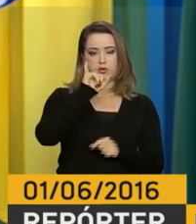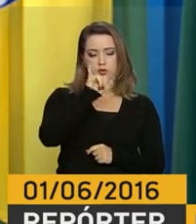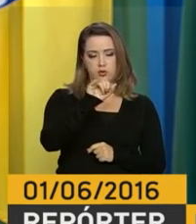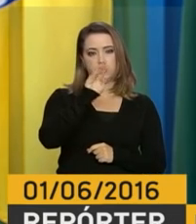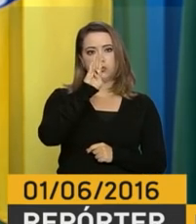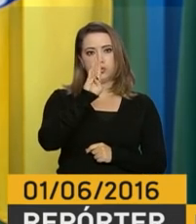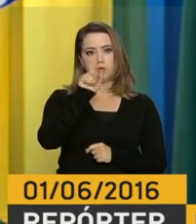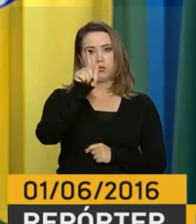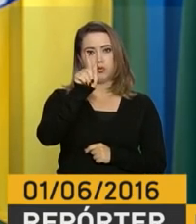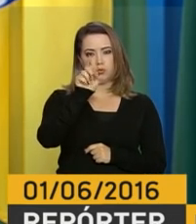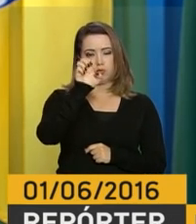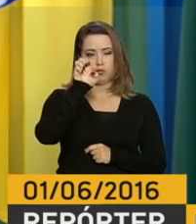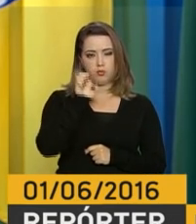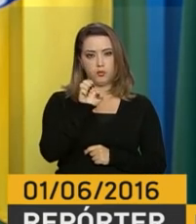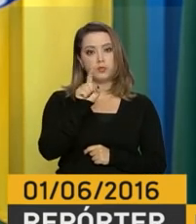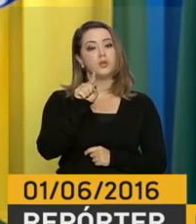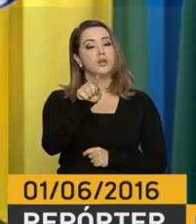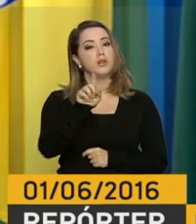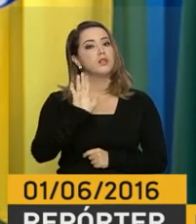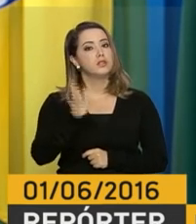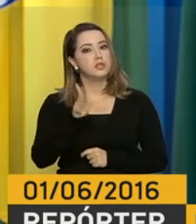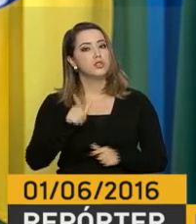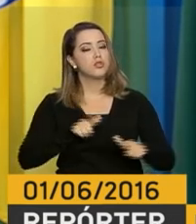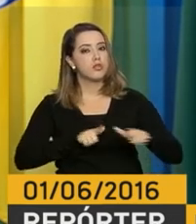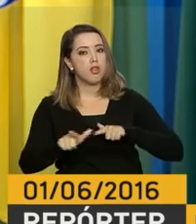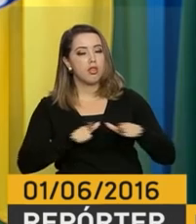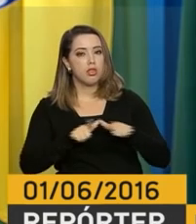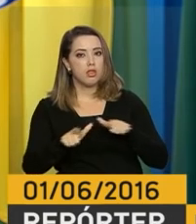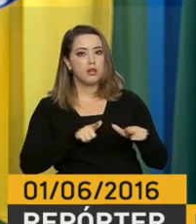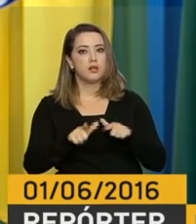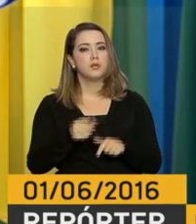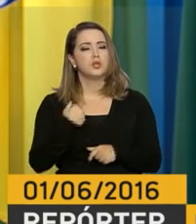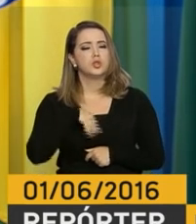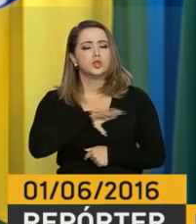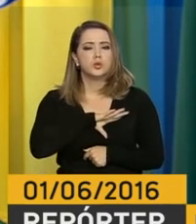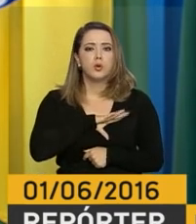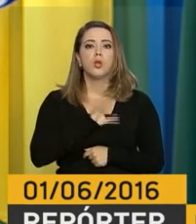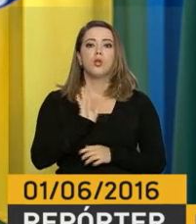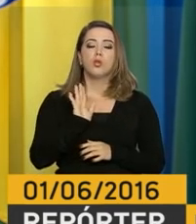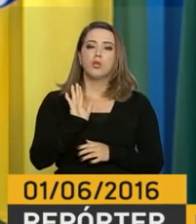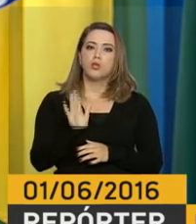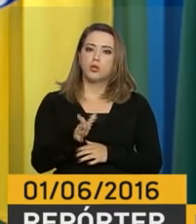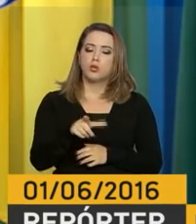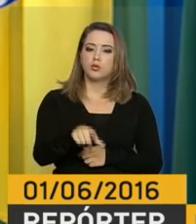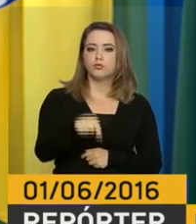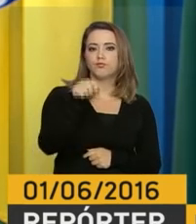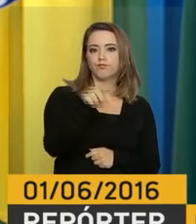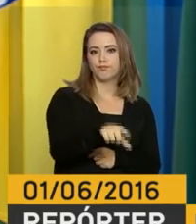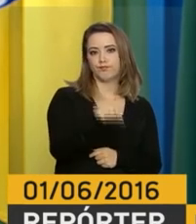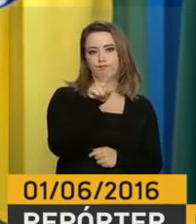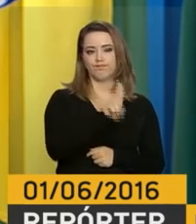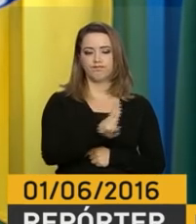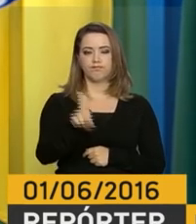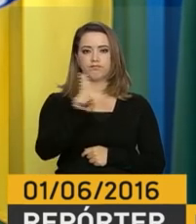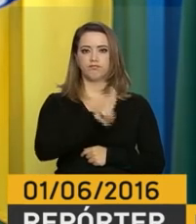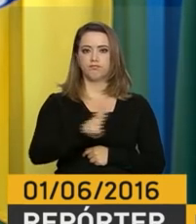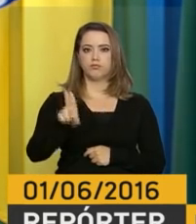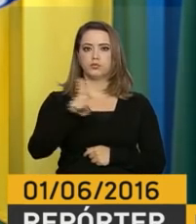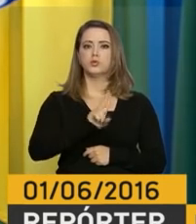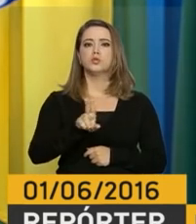qualificações profissionais ou seja nós estamos escolhendo pessoas capacitadas